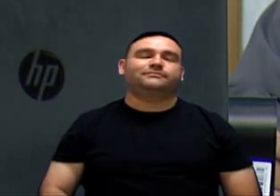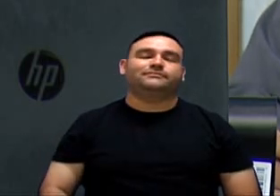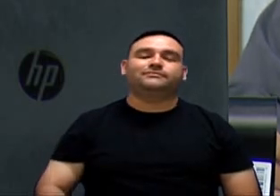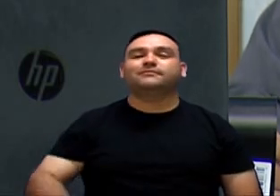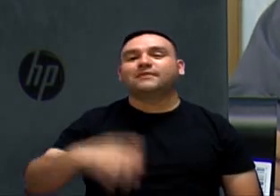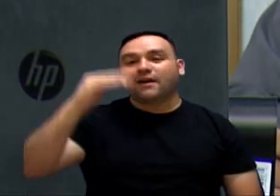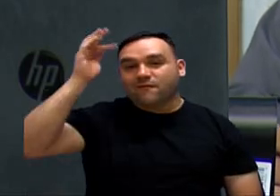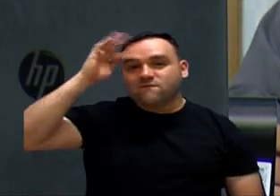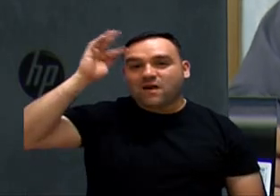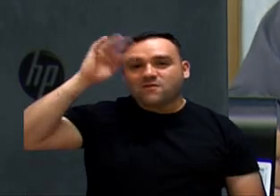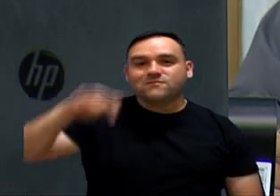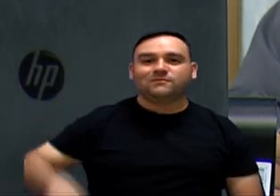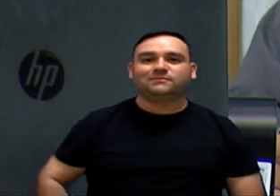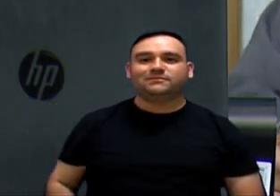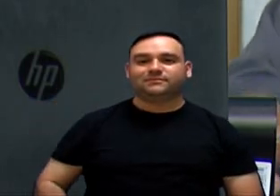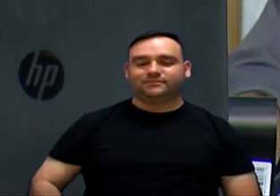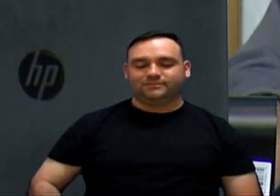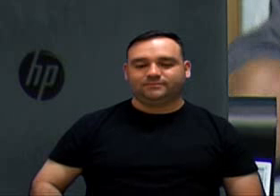vereador Fausto.